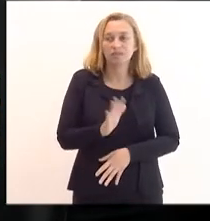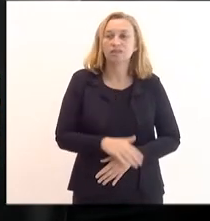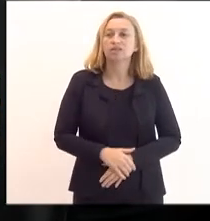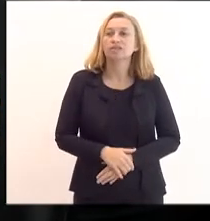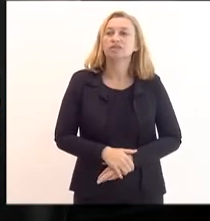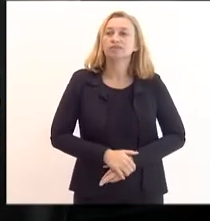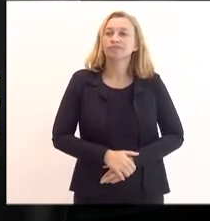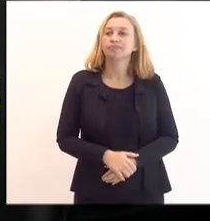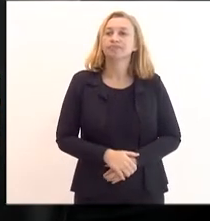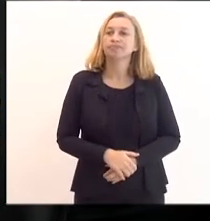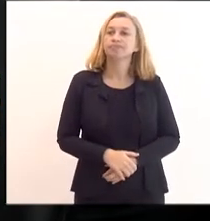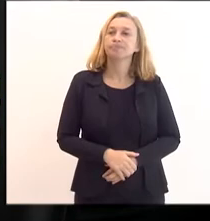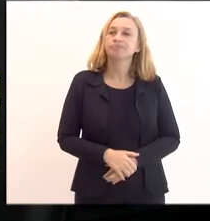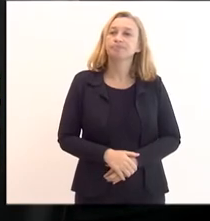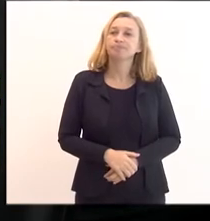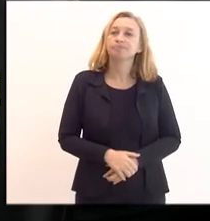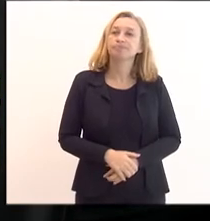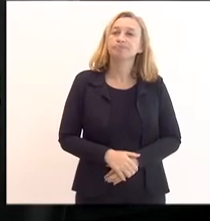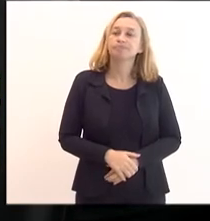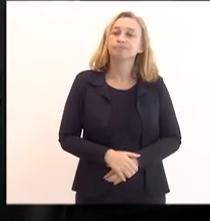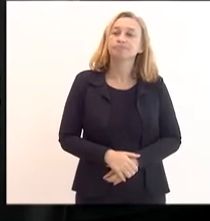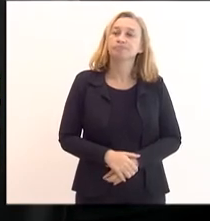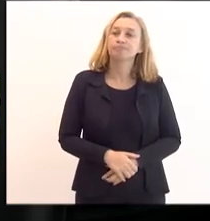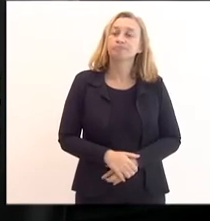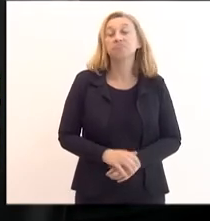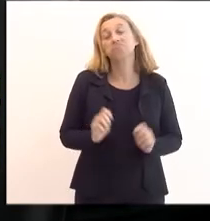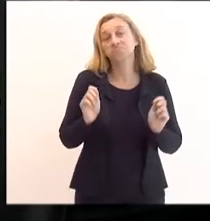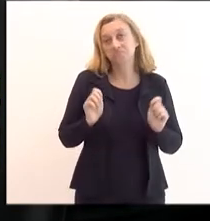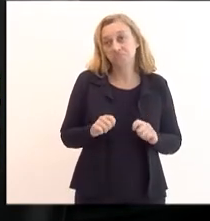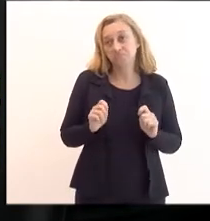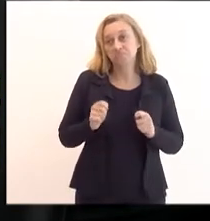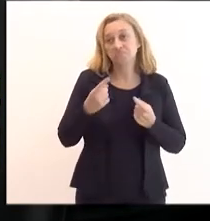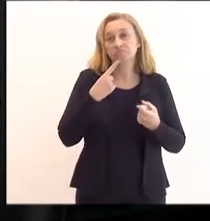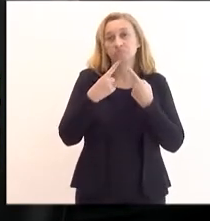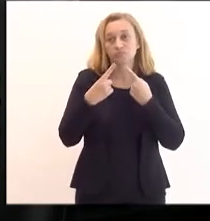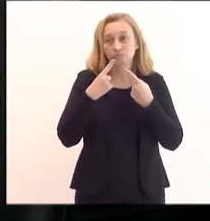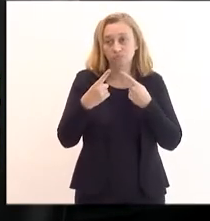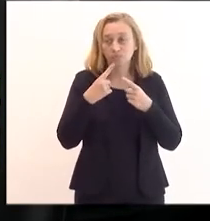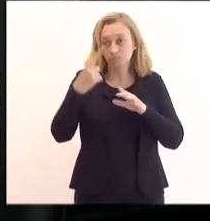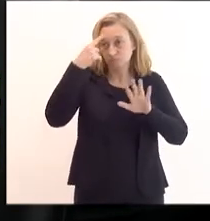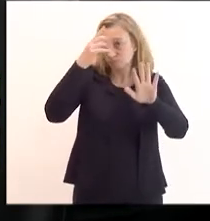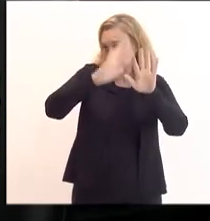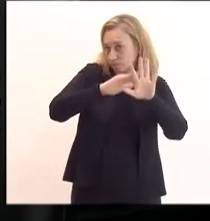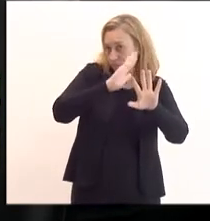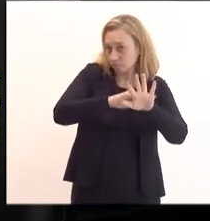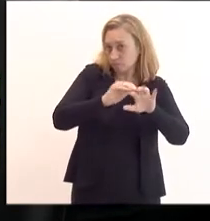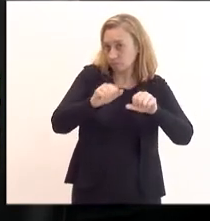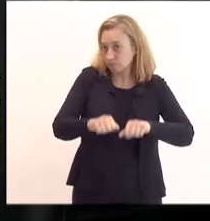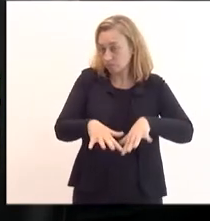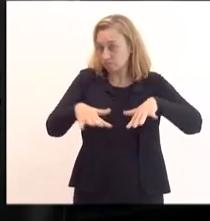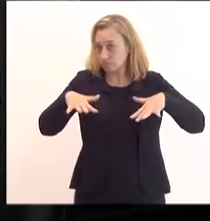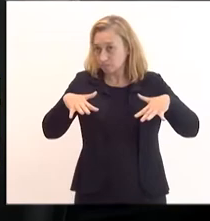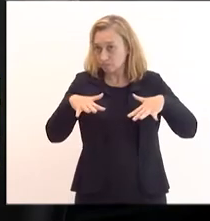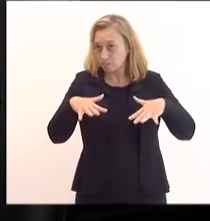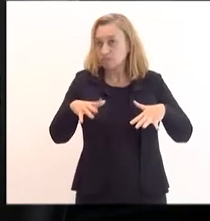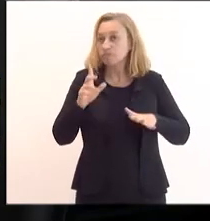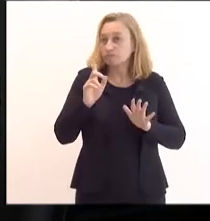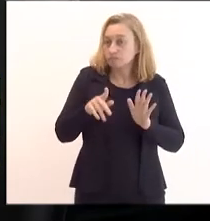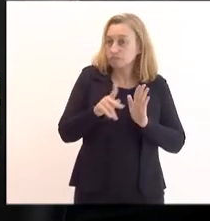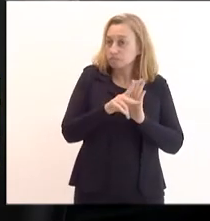Portanto, ainda que seja possível uma discussão no campo ideológico, no âmbito do plenário, é um